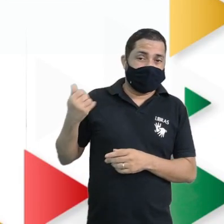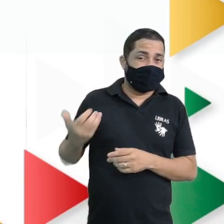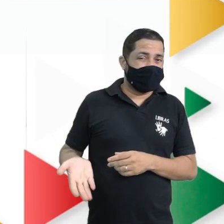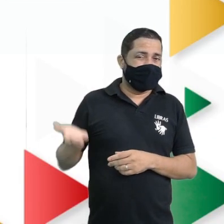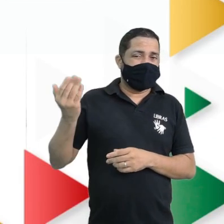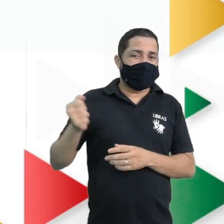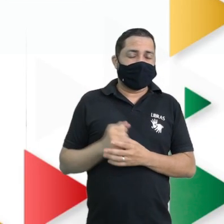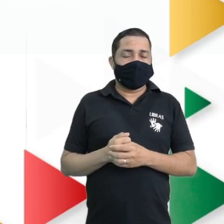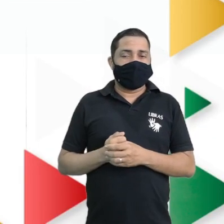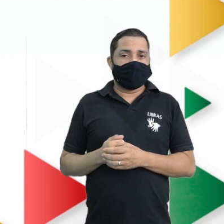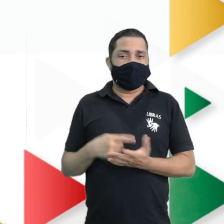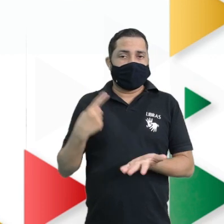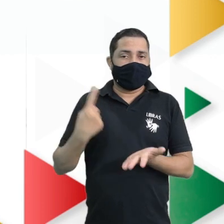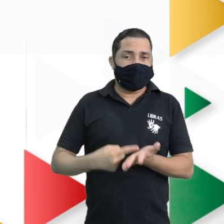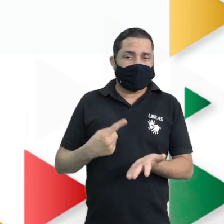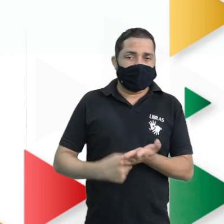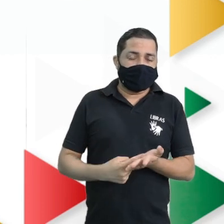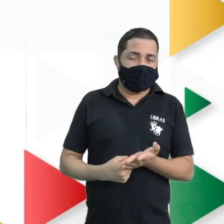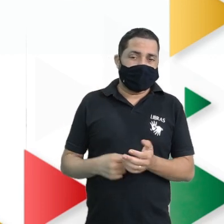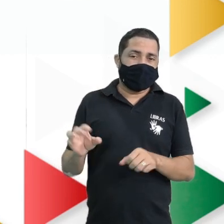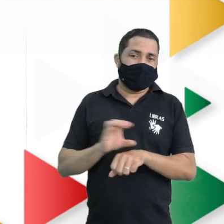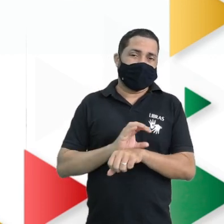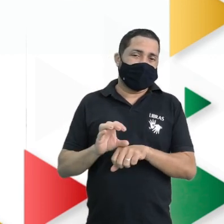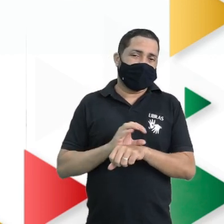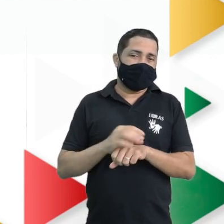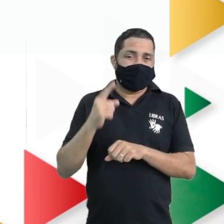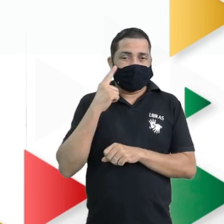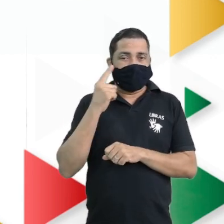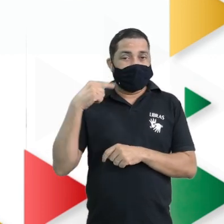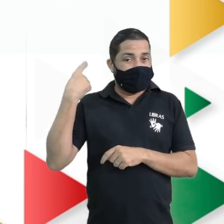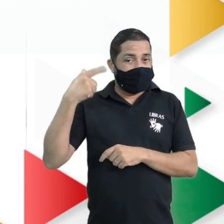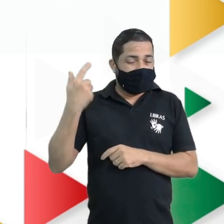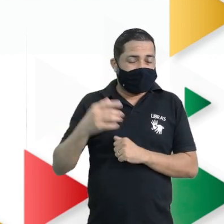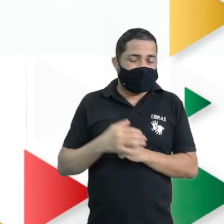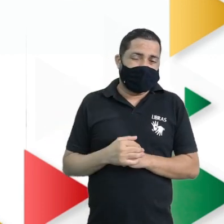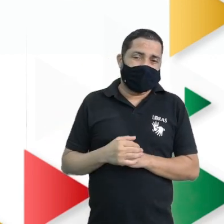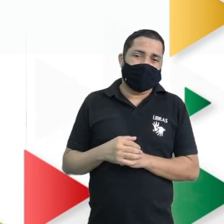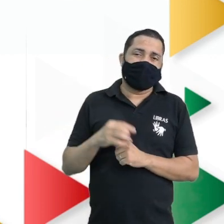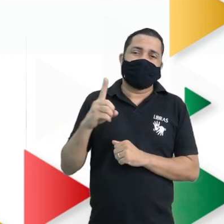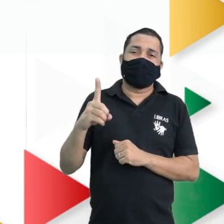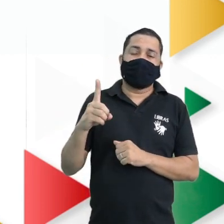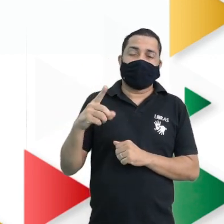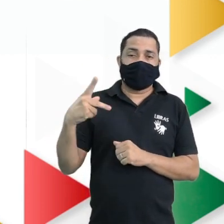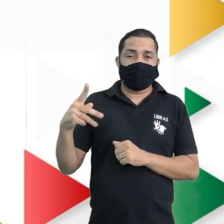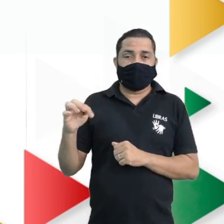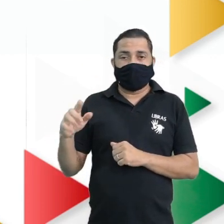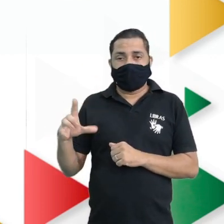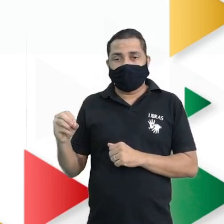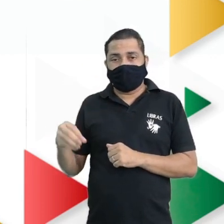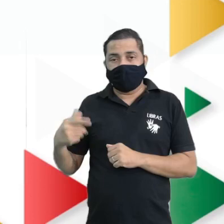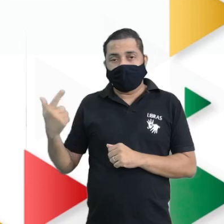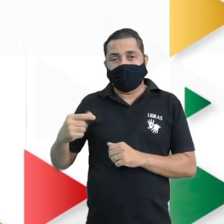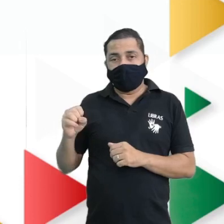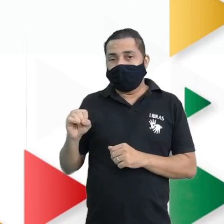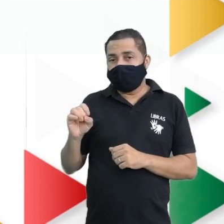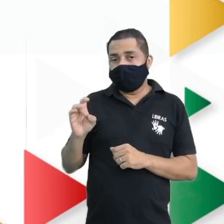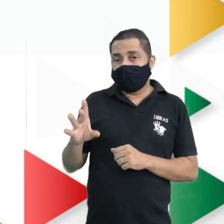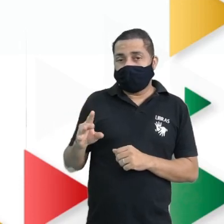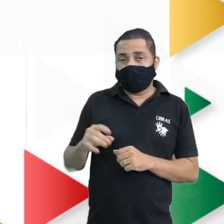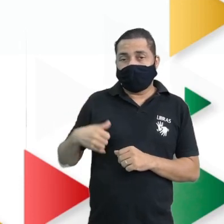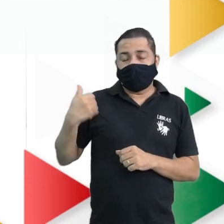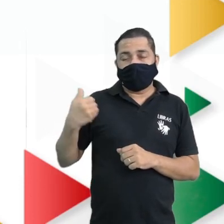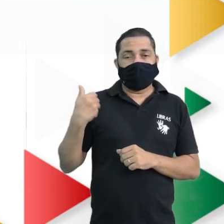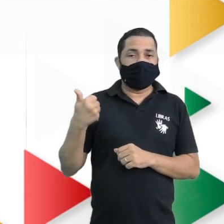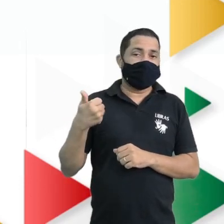seguida, assim, ó, de acordo com a Constituição, vê que loucura. Dom Pedro II só atingiria sua maioridade ao completar 18 anos de